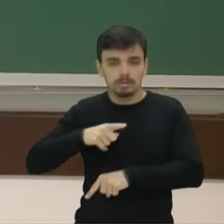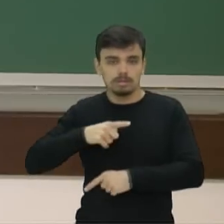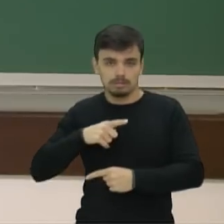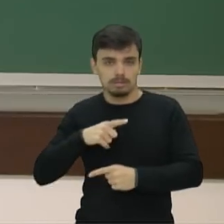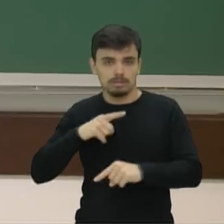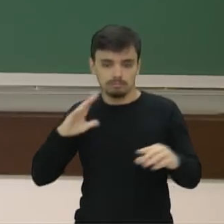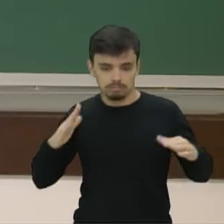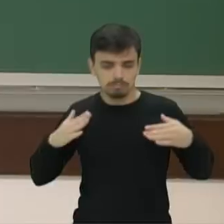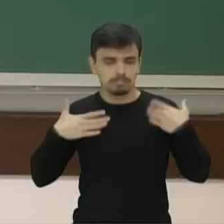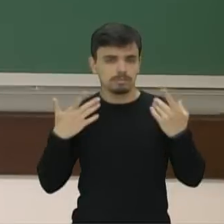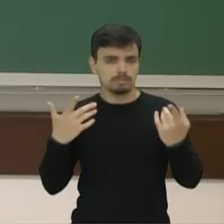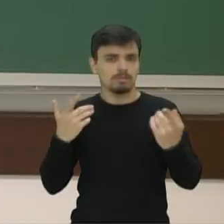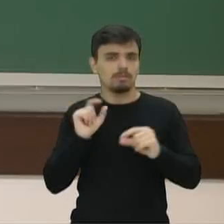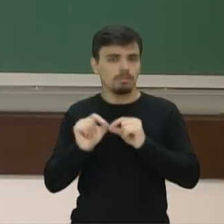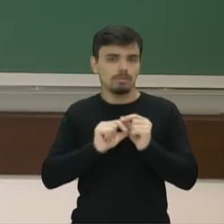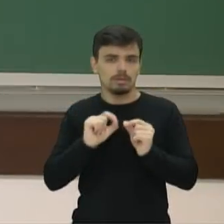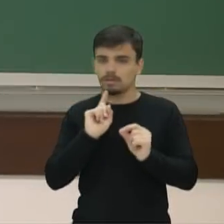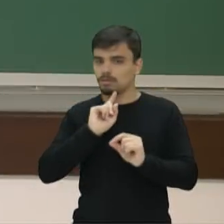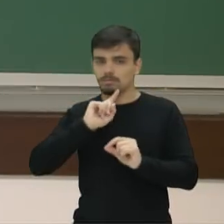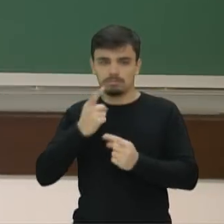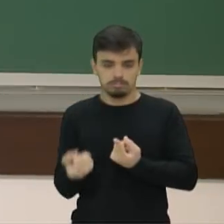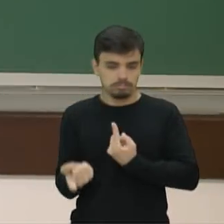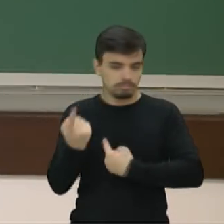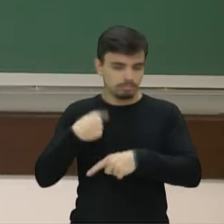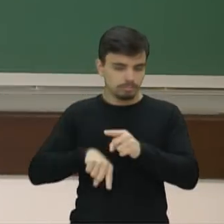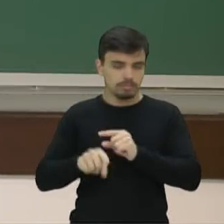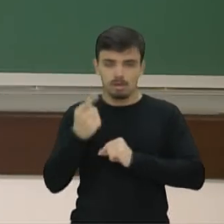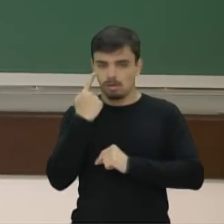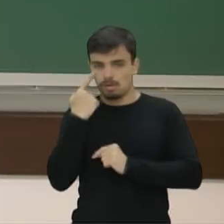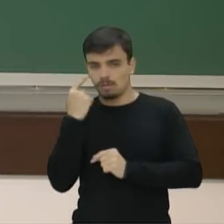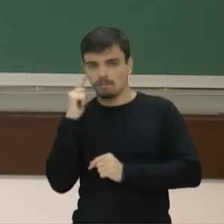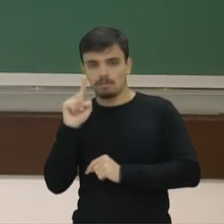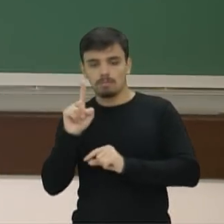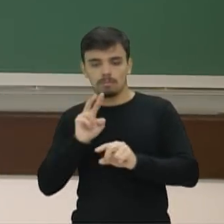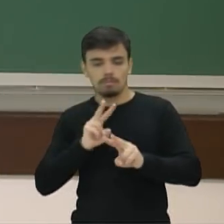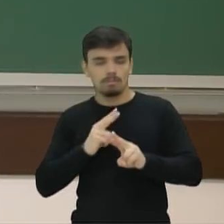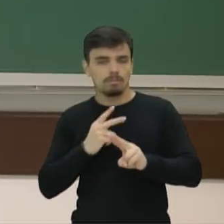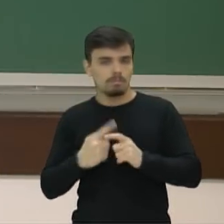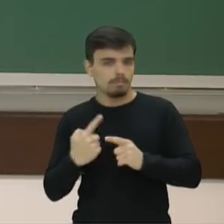alguns impactos irreversíveis. Mas antes disso, vamos ver o porquê